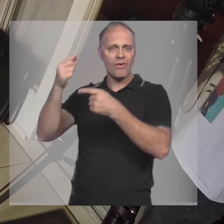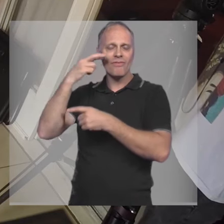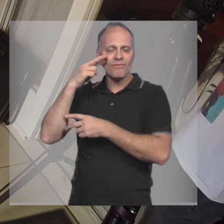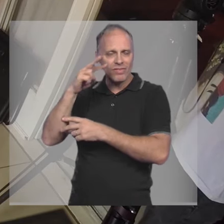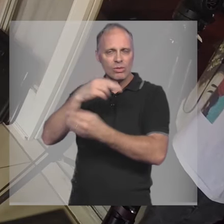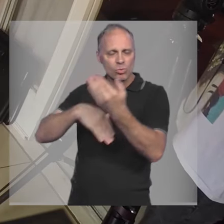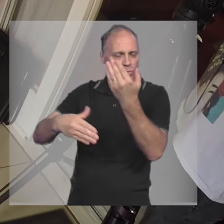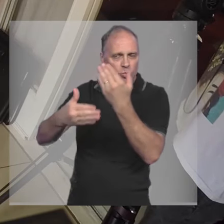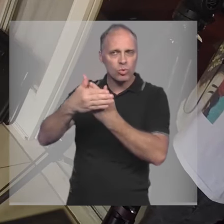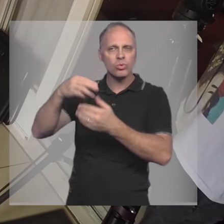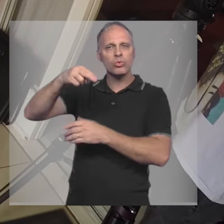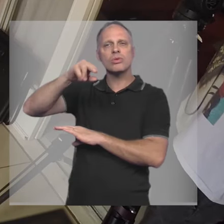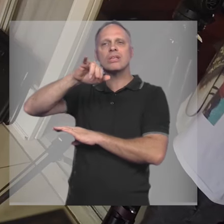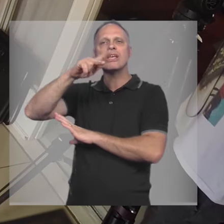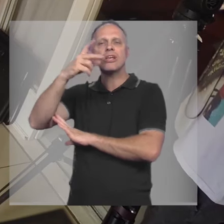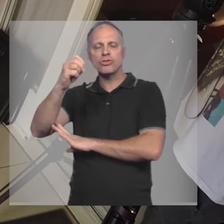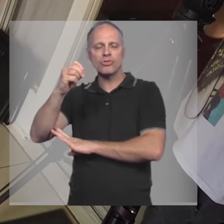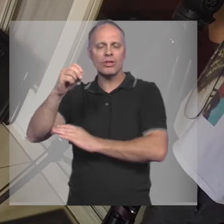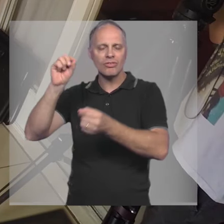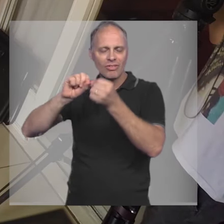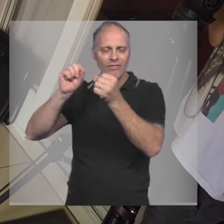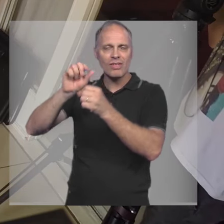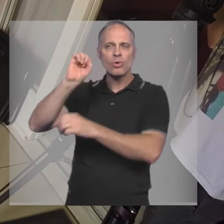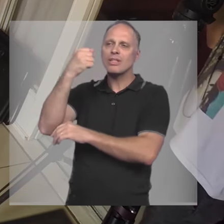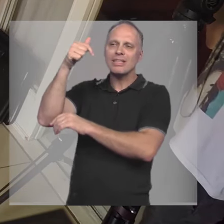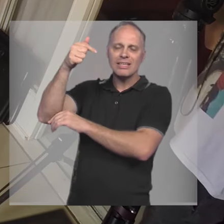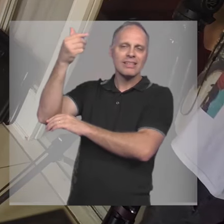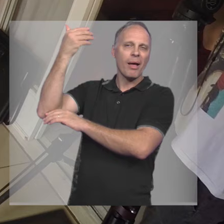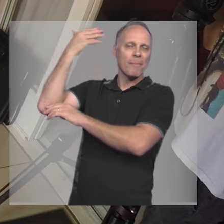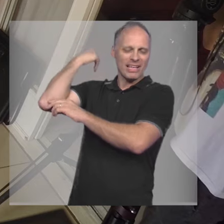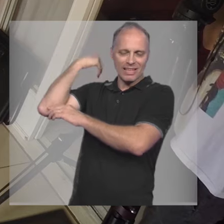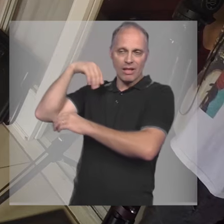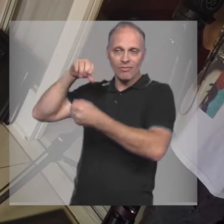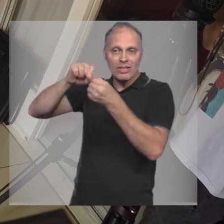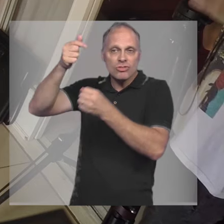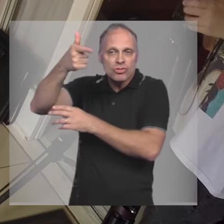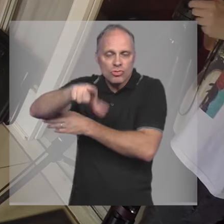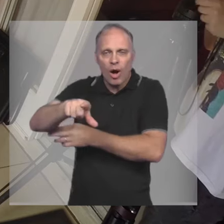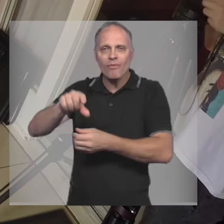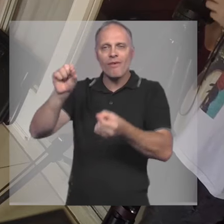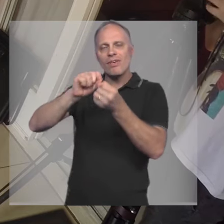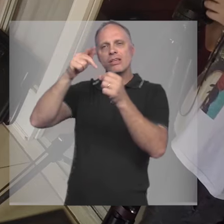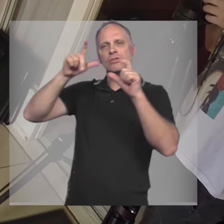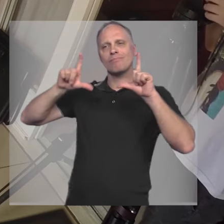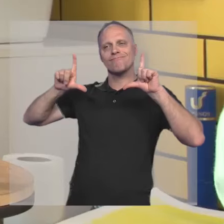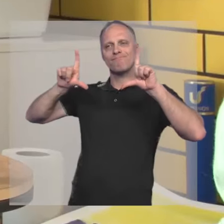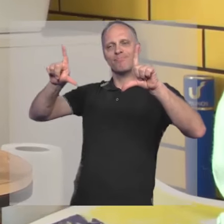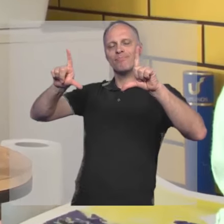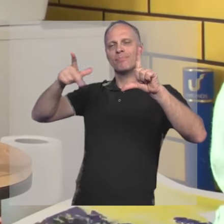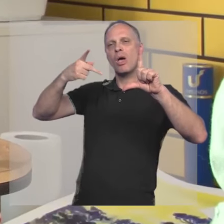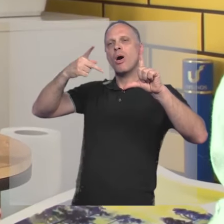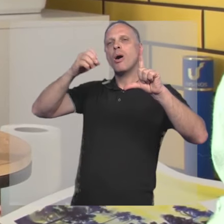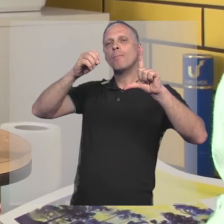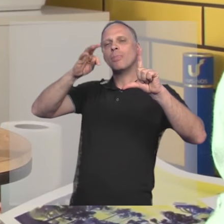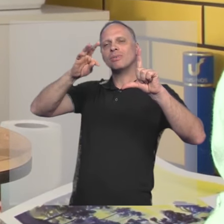o disco completo que ele havia gravado em 87 e poxa, eu fiz o pôster e tal e cara,